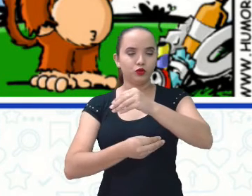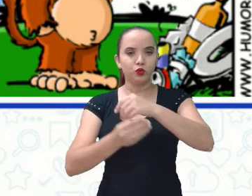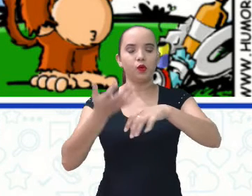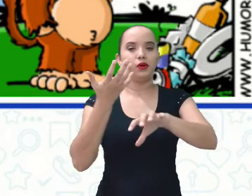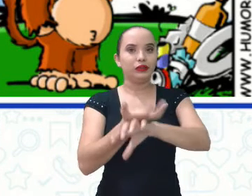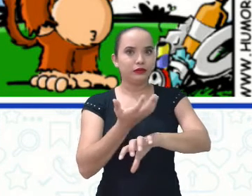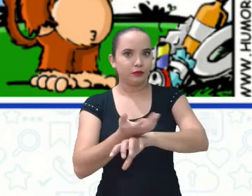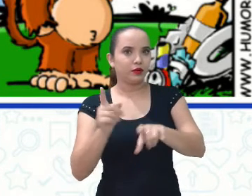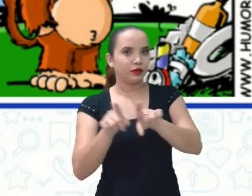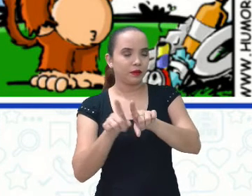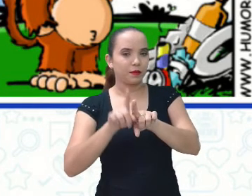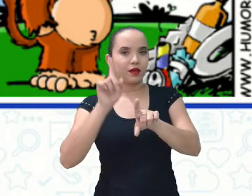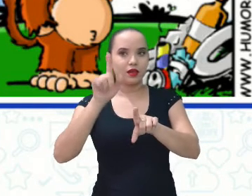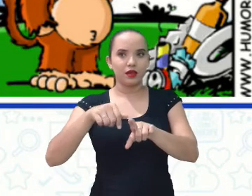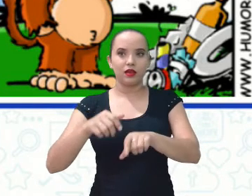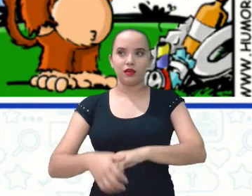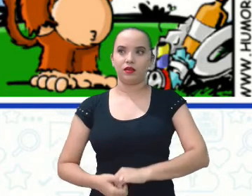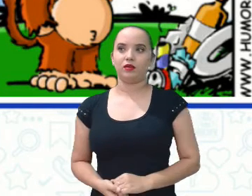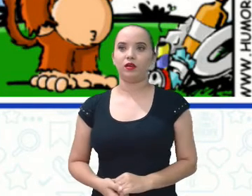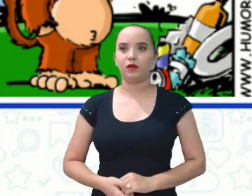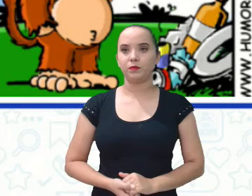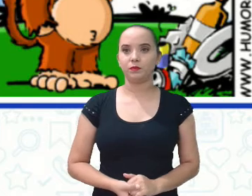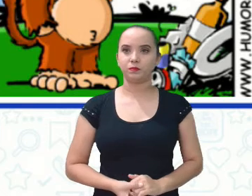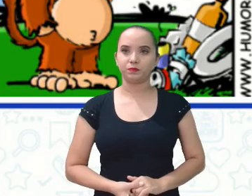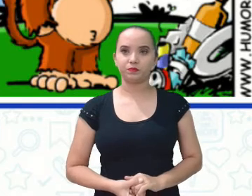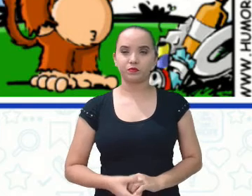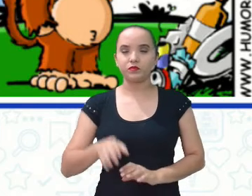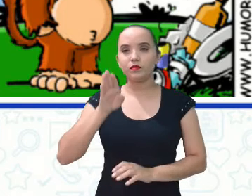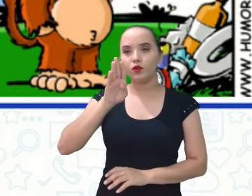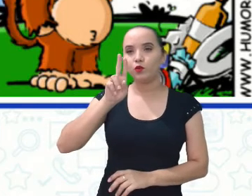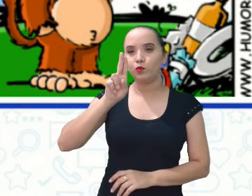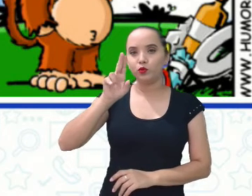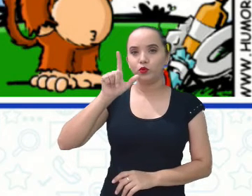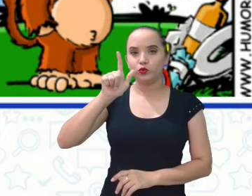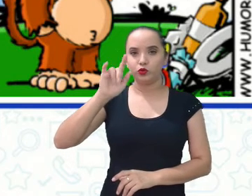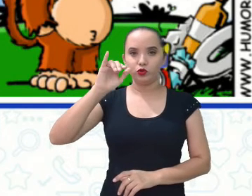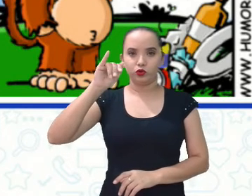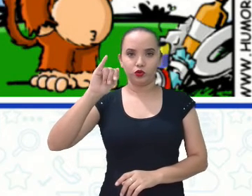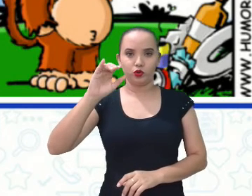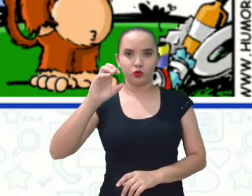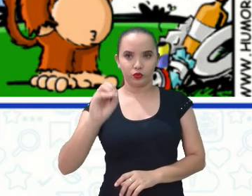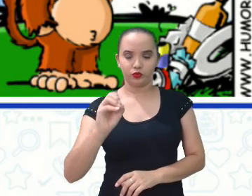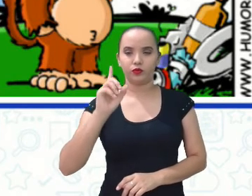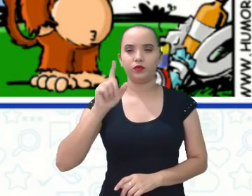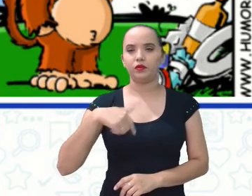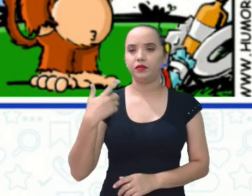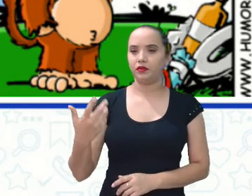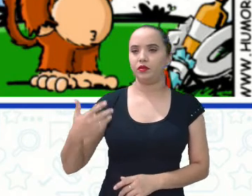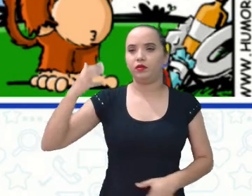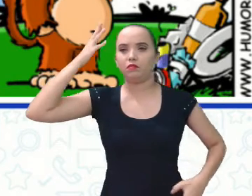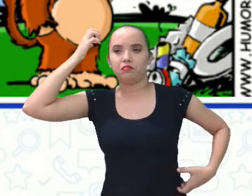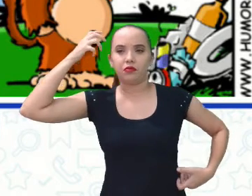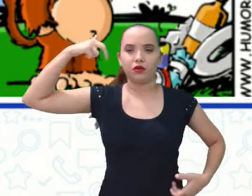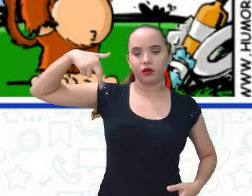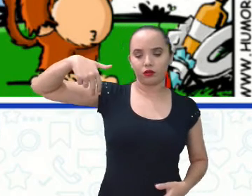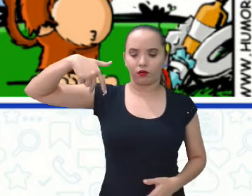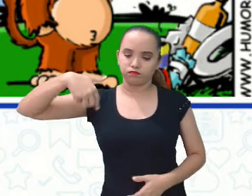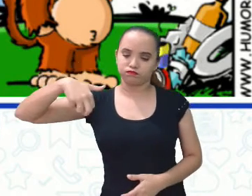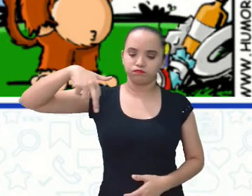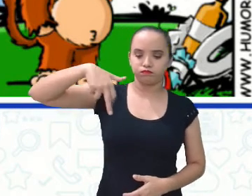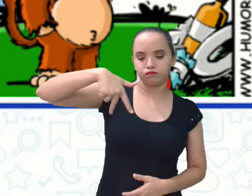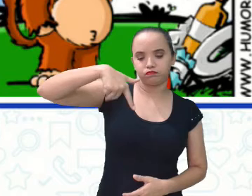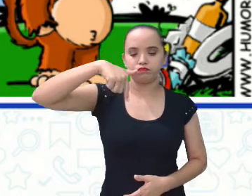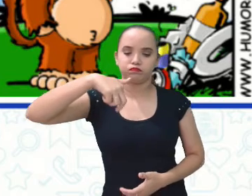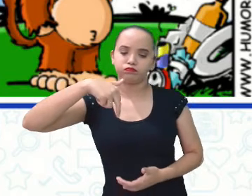é a tirinha de bugio. E ele está ali andando pelo zoológico, e aí, não é, um